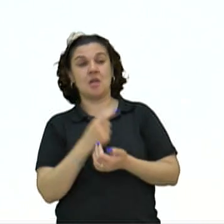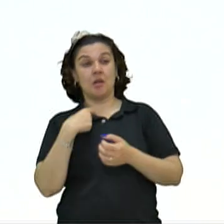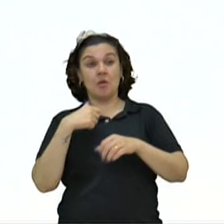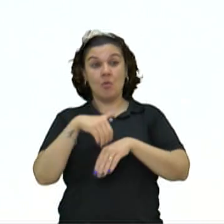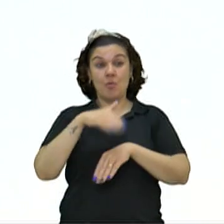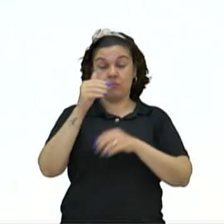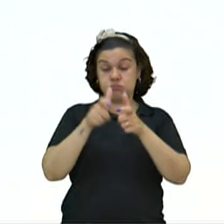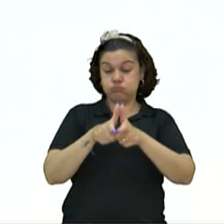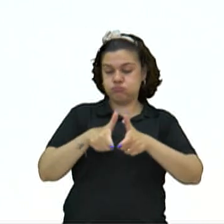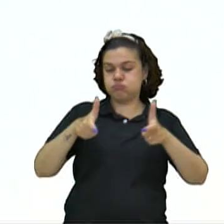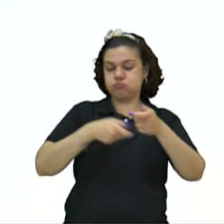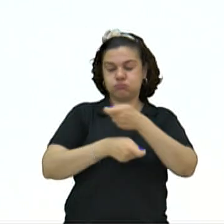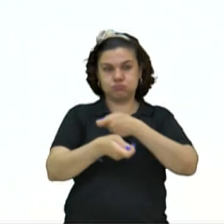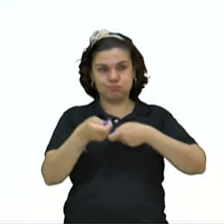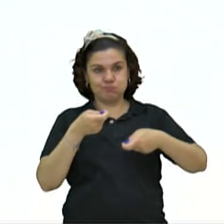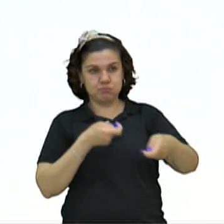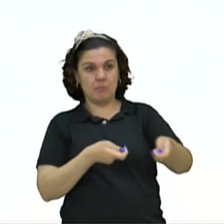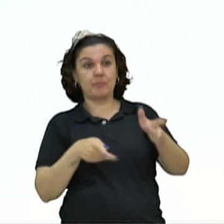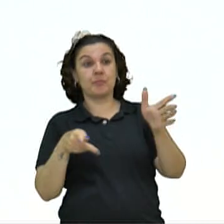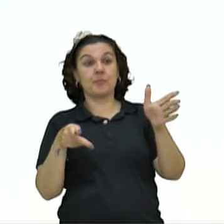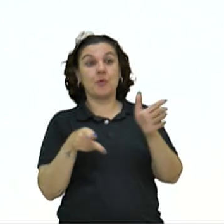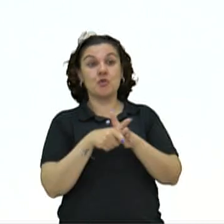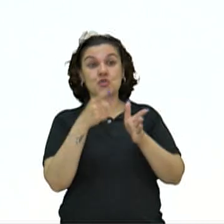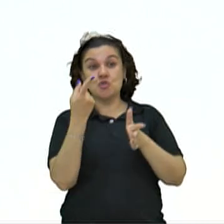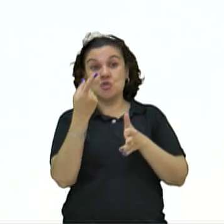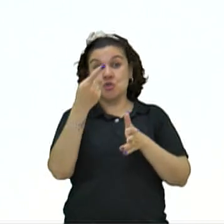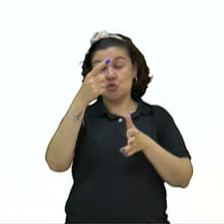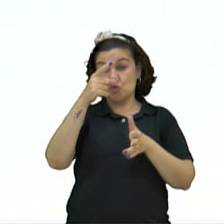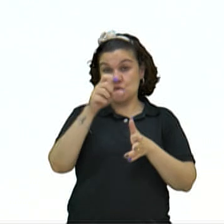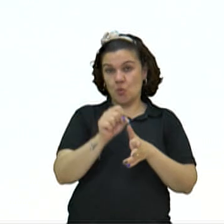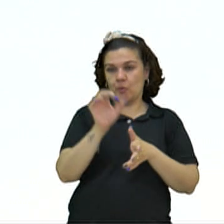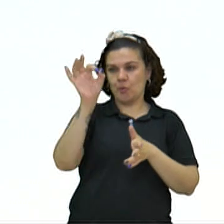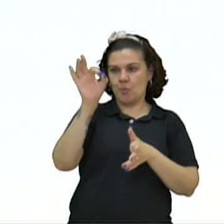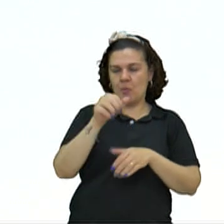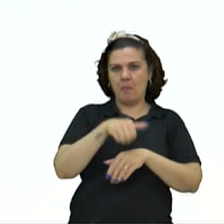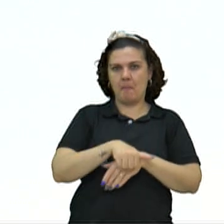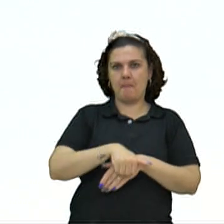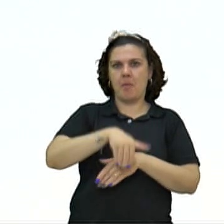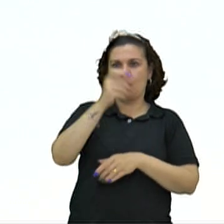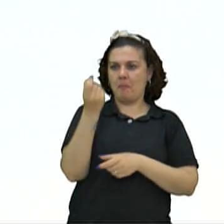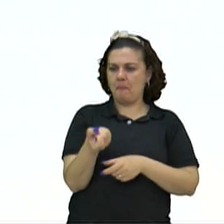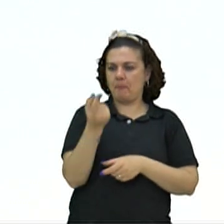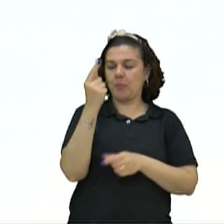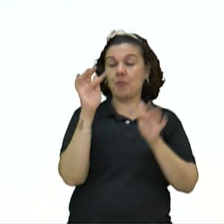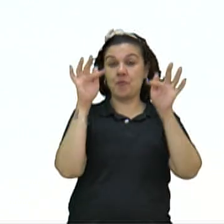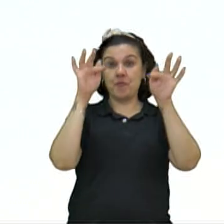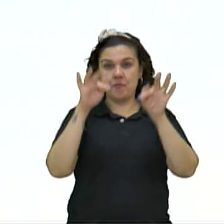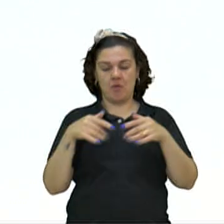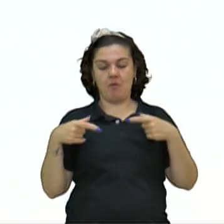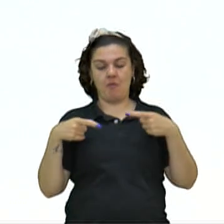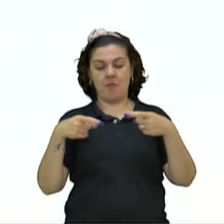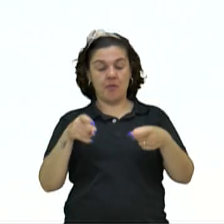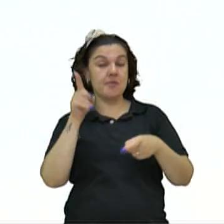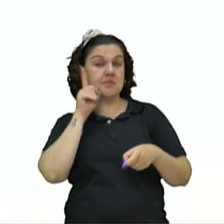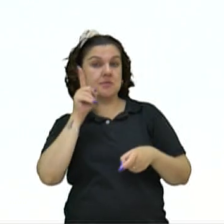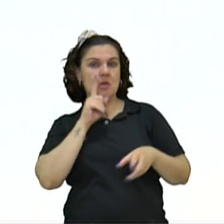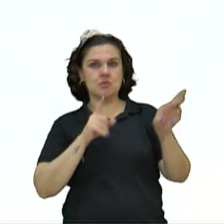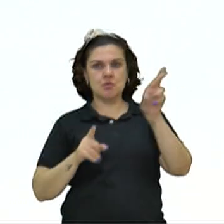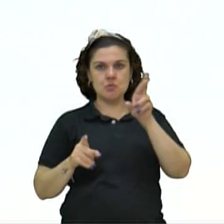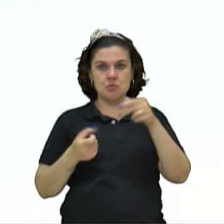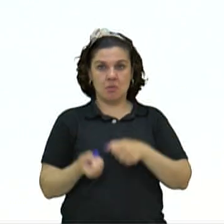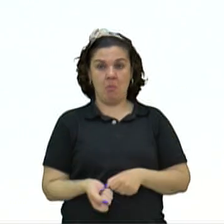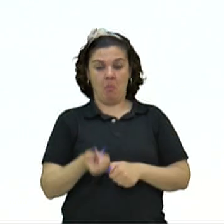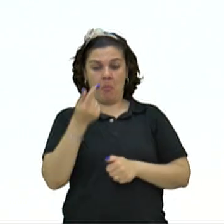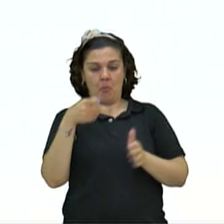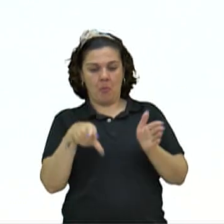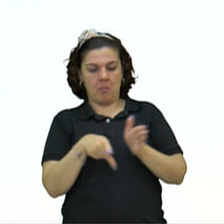grande crescimento econômico, na razão de chegou até 18%, um dos maiores recordes desde o fim da Guerra Fria. Este fantástico